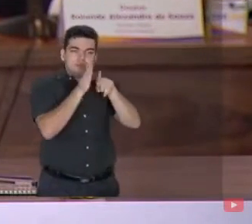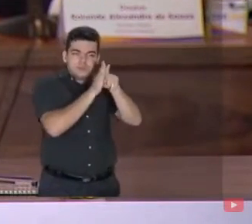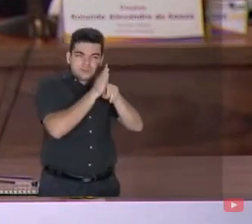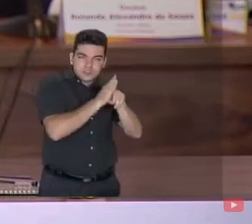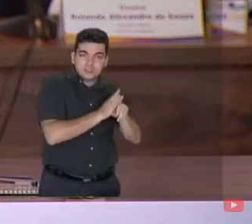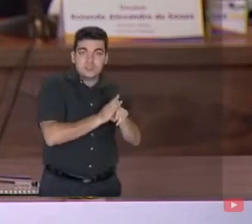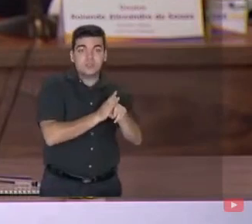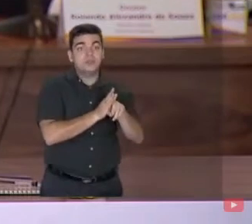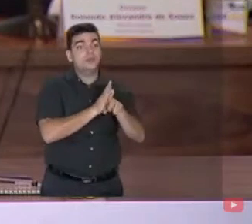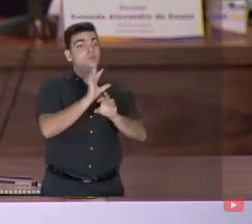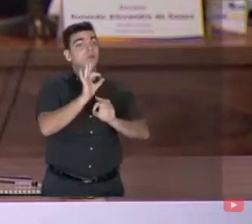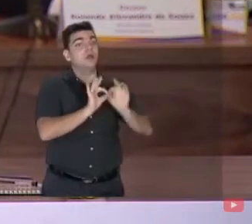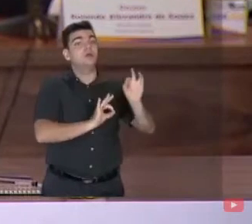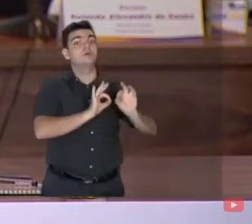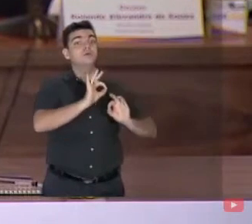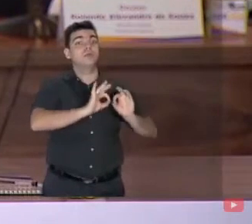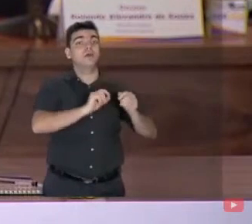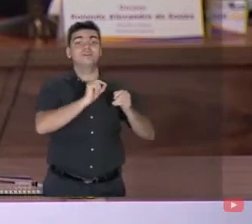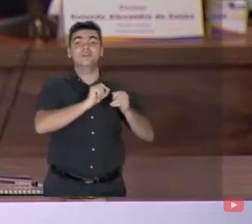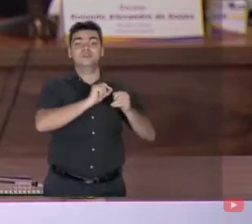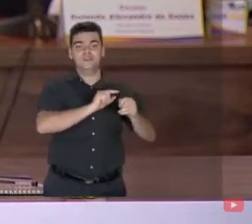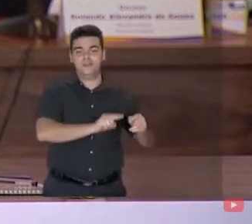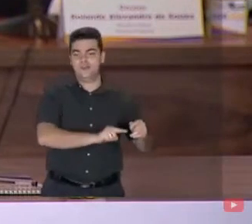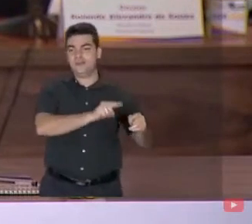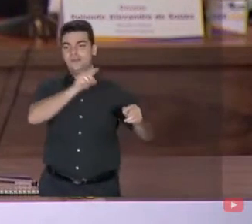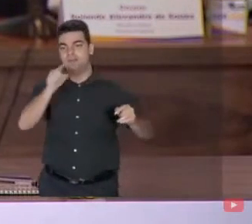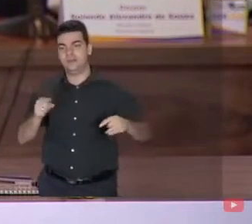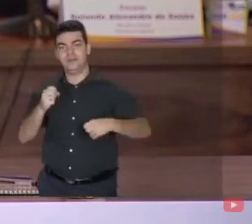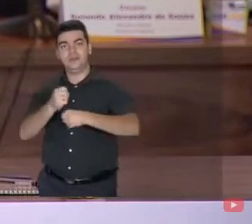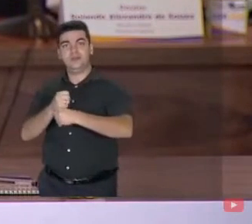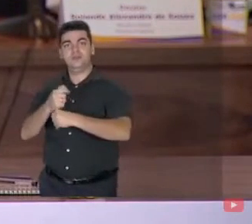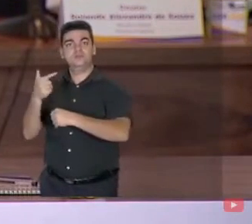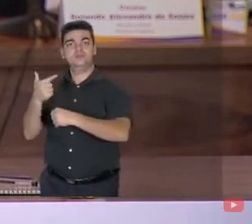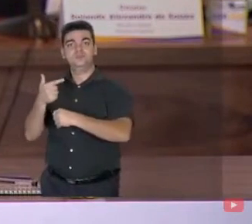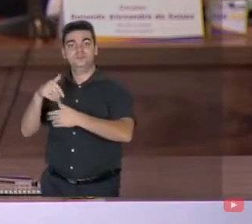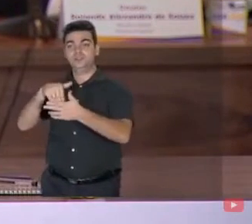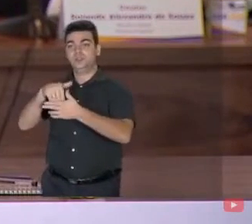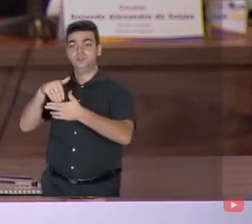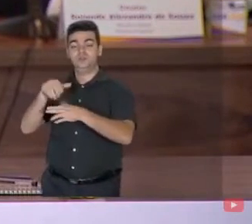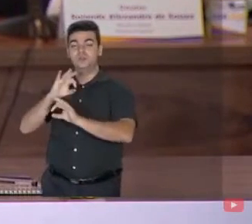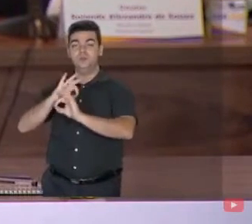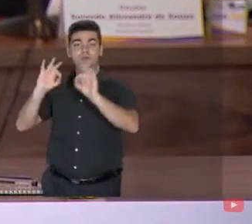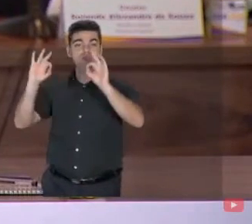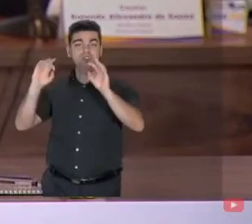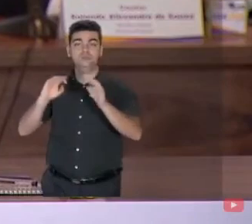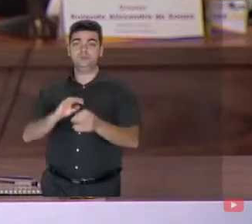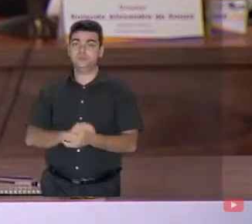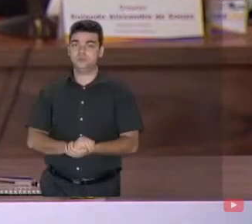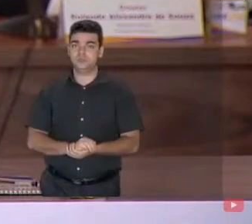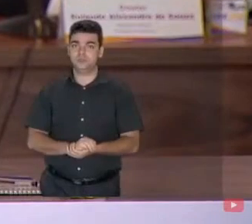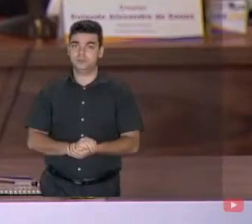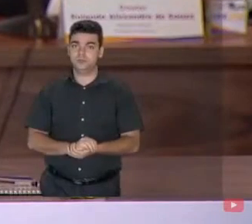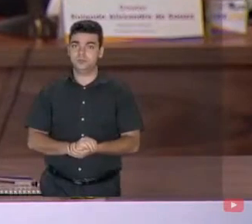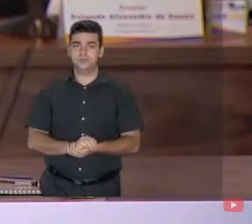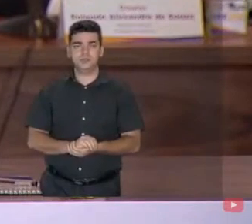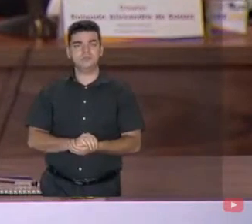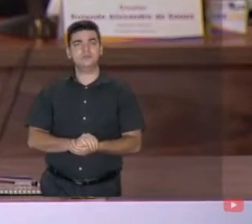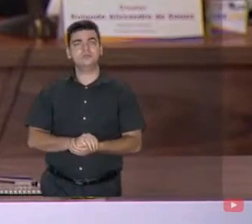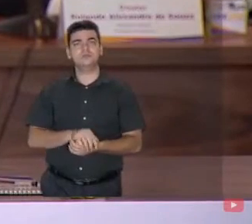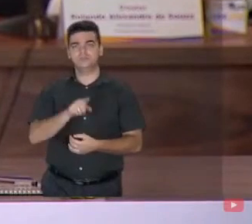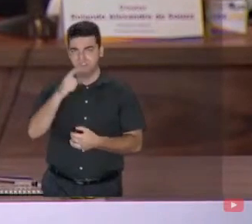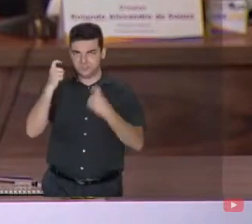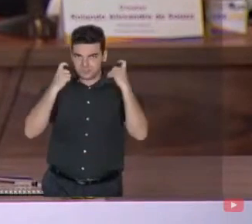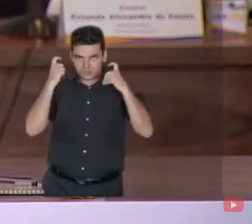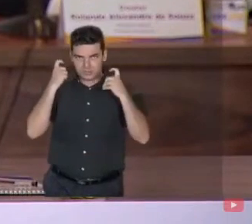será avaliada por nós e, evidentemente, em conjunto com o ministro Alexandre Moraes. As eleições de 2022